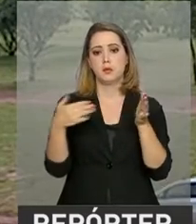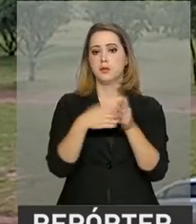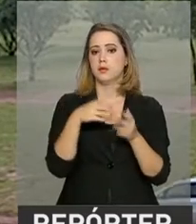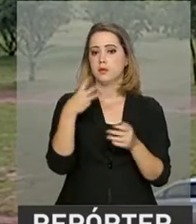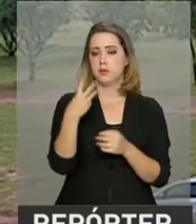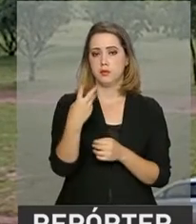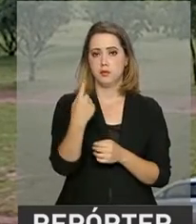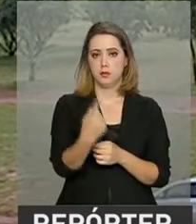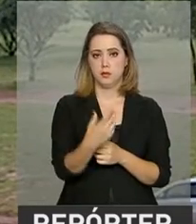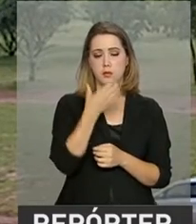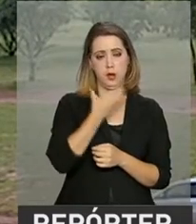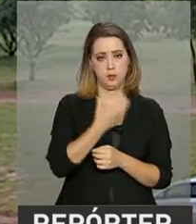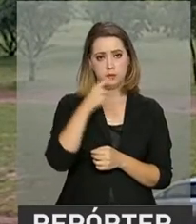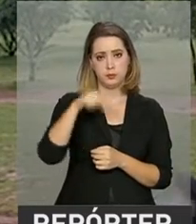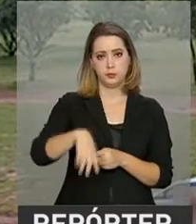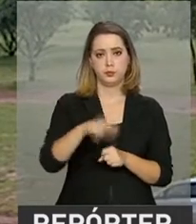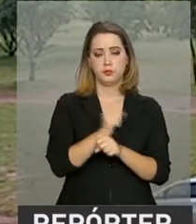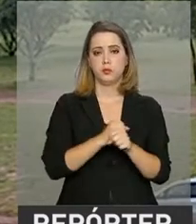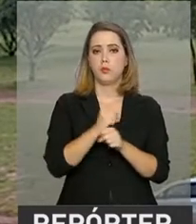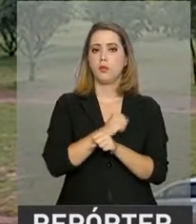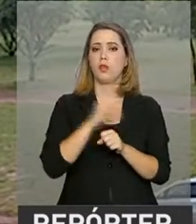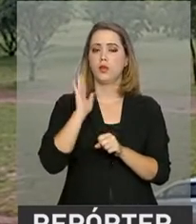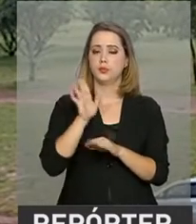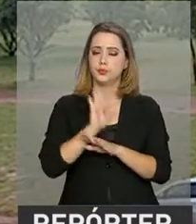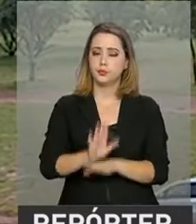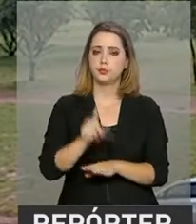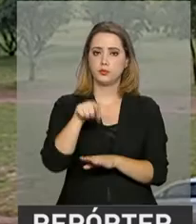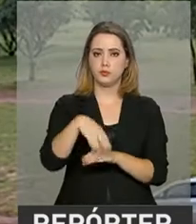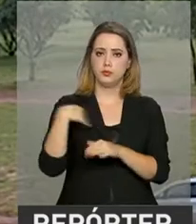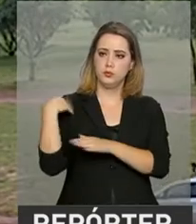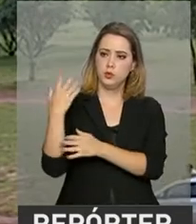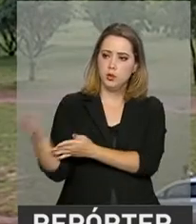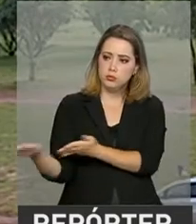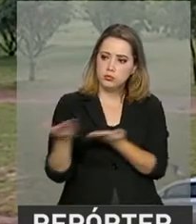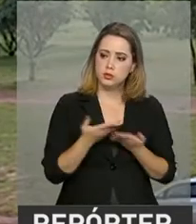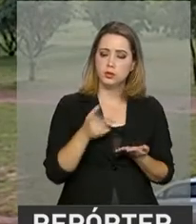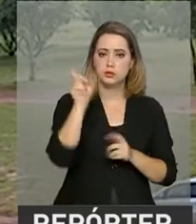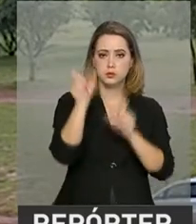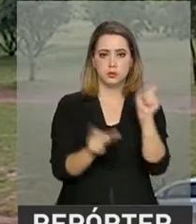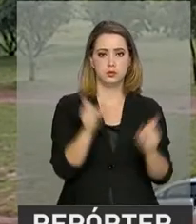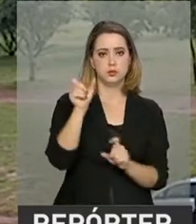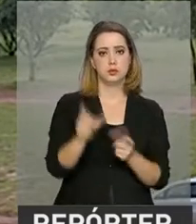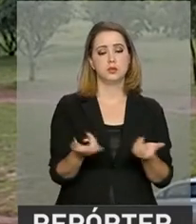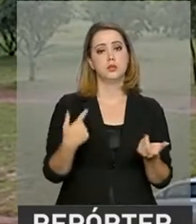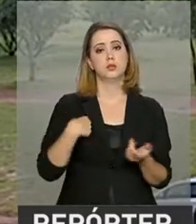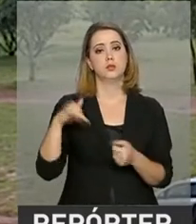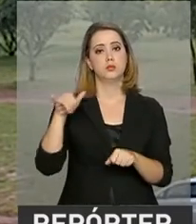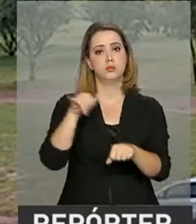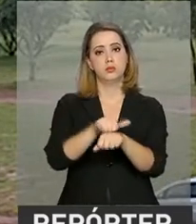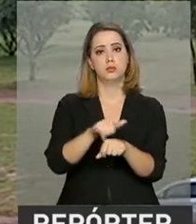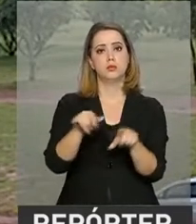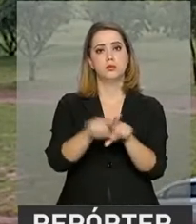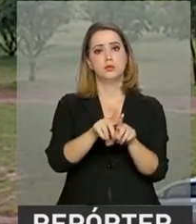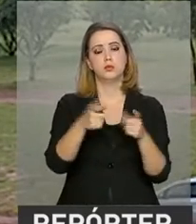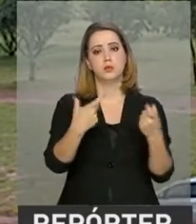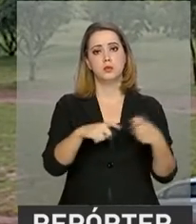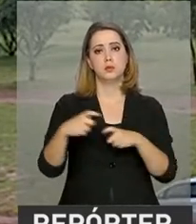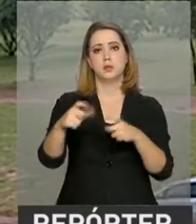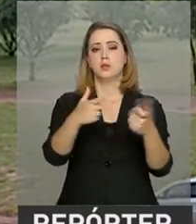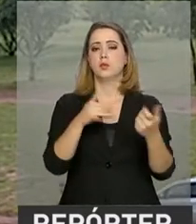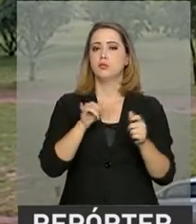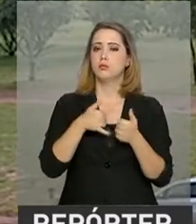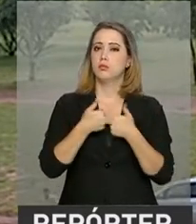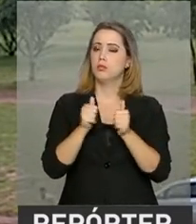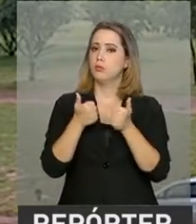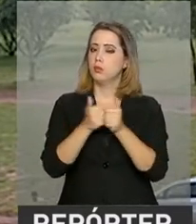deste ano os militares atuando mais médicos na recepção dos integrantes do programa em aeroportos e nos deslocamentos aéreos